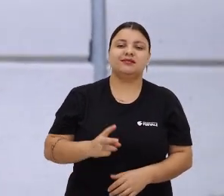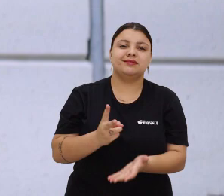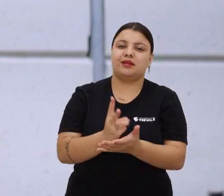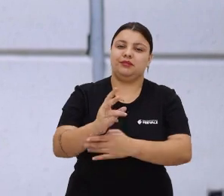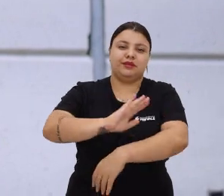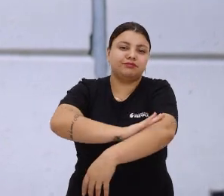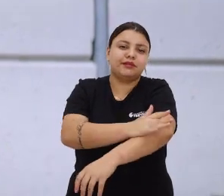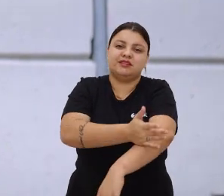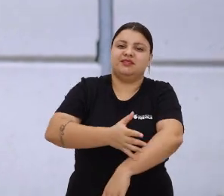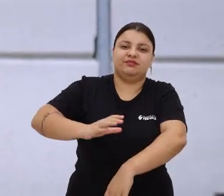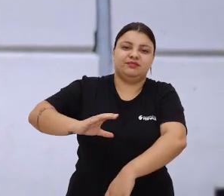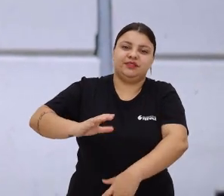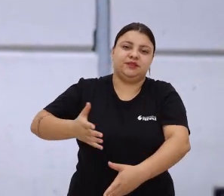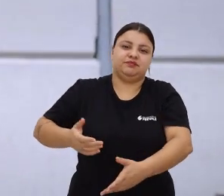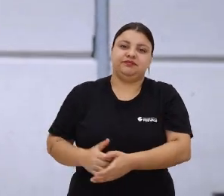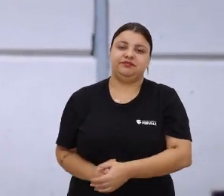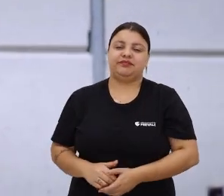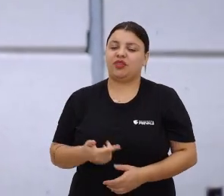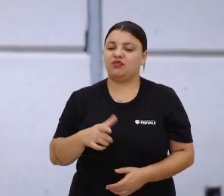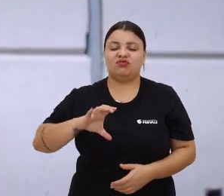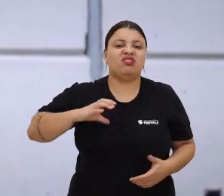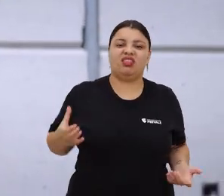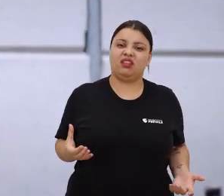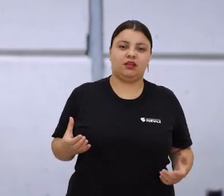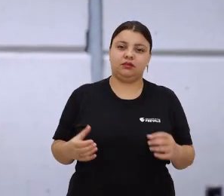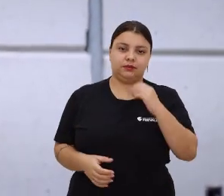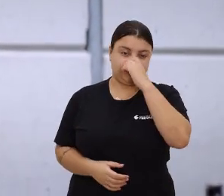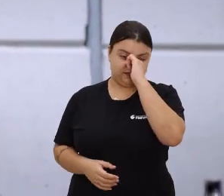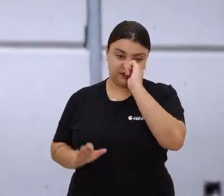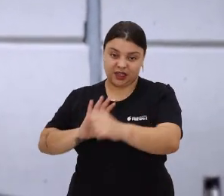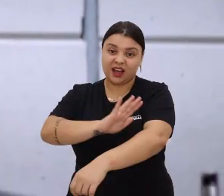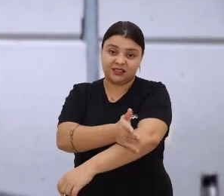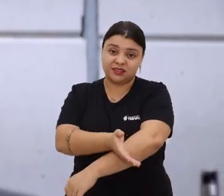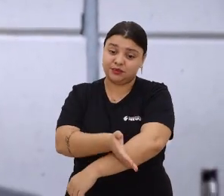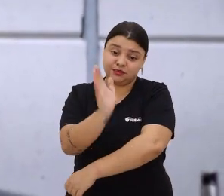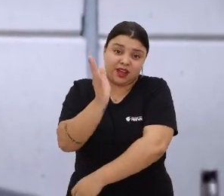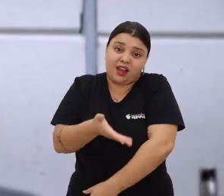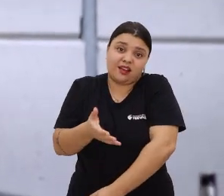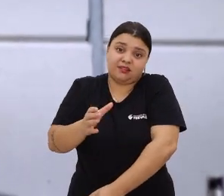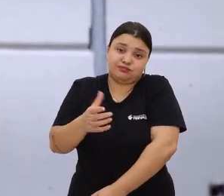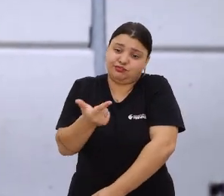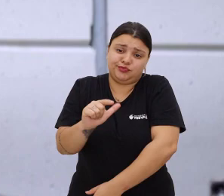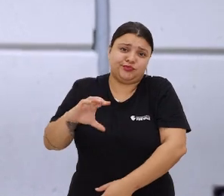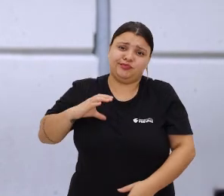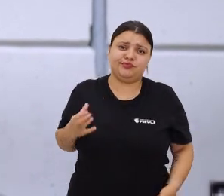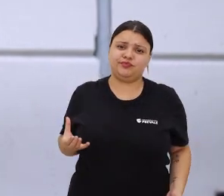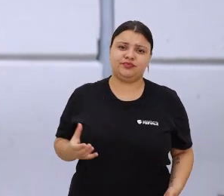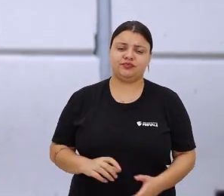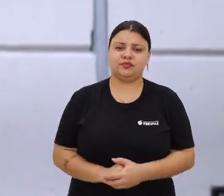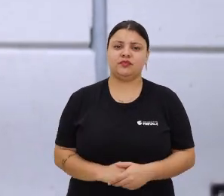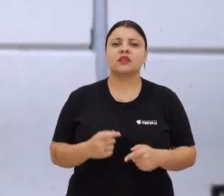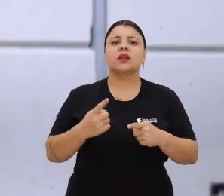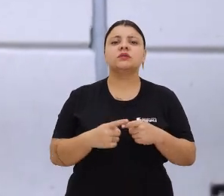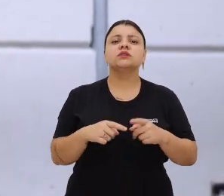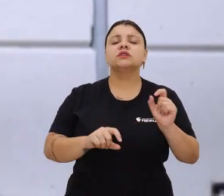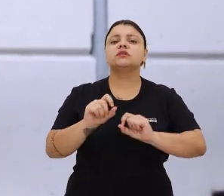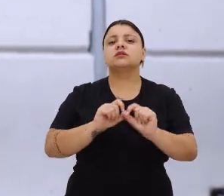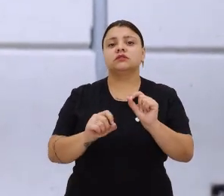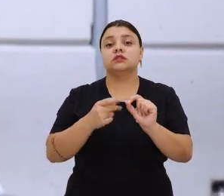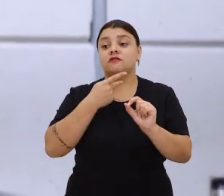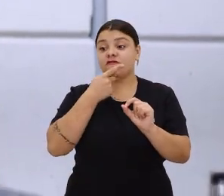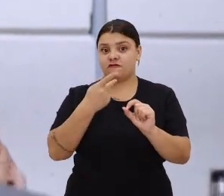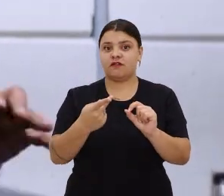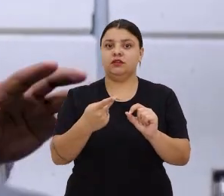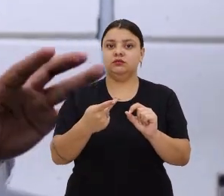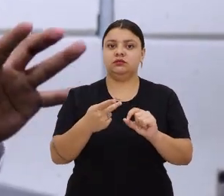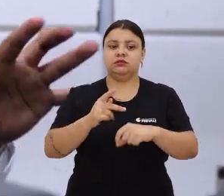verdade. Eu ia comentar isso. Nossa. O racismo é um ato de covardia. E o racista é covarde. Porque quando ele se manifesta e ele é denunciado,